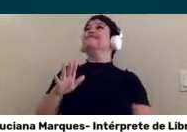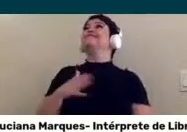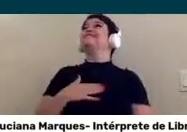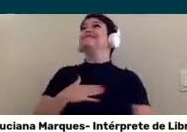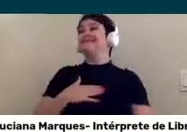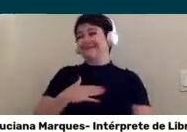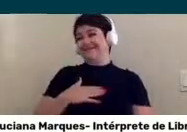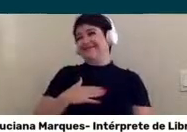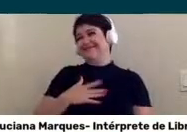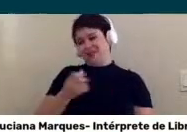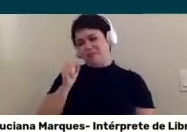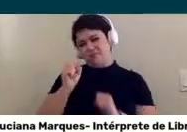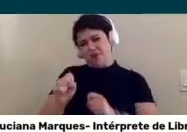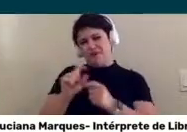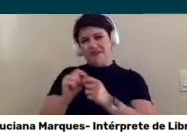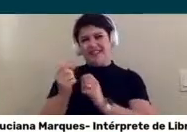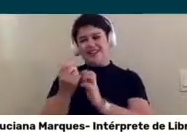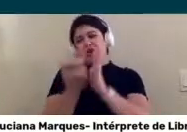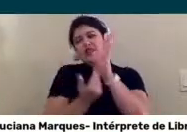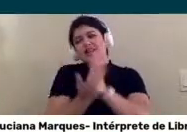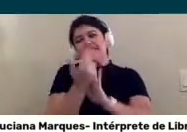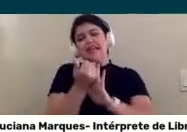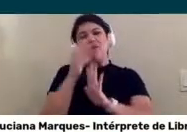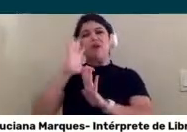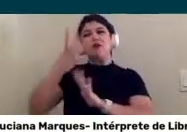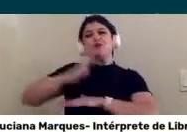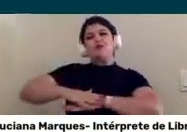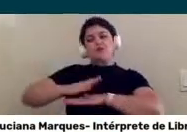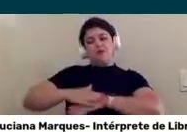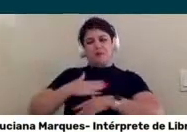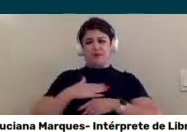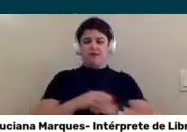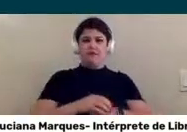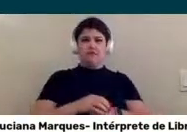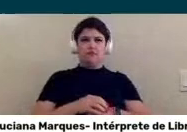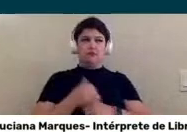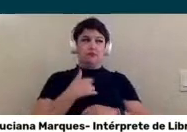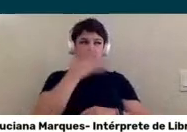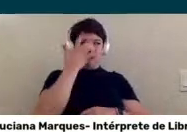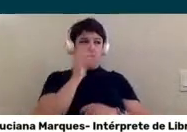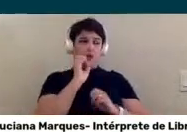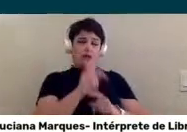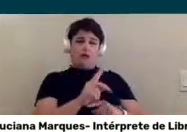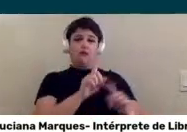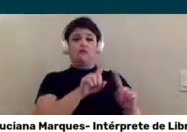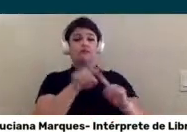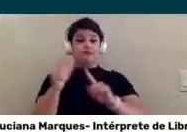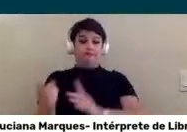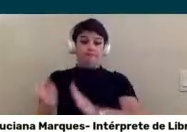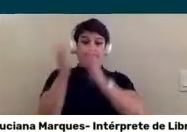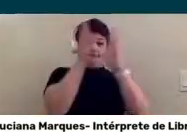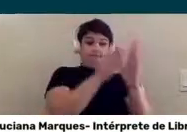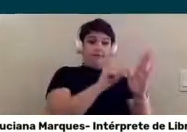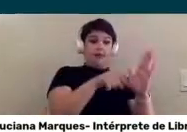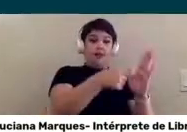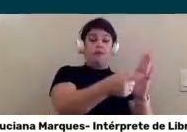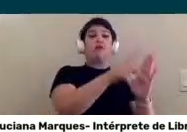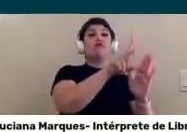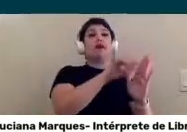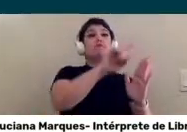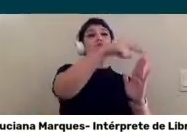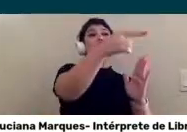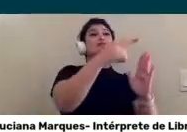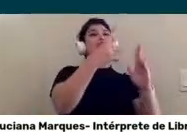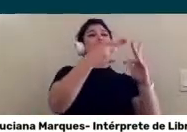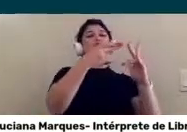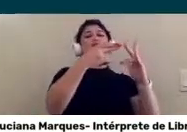fazer um desenho de solução para mim?" E aí fazia. Em seguida você ia lá para a próxima barraquinha de dados,